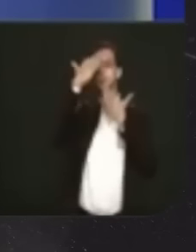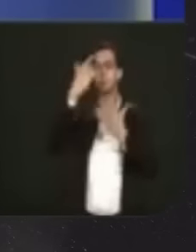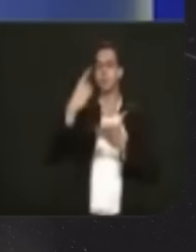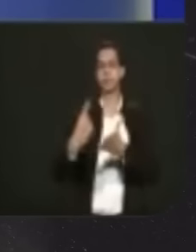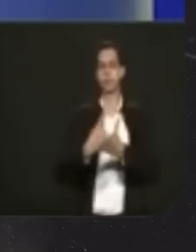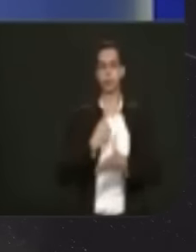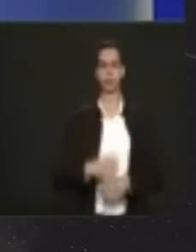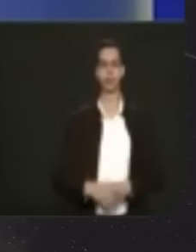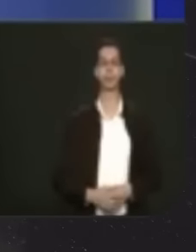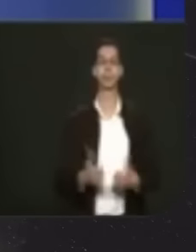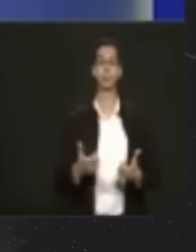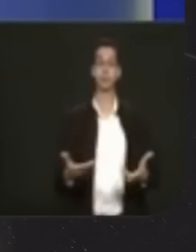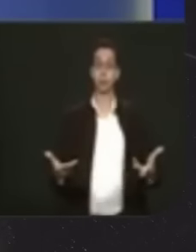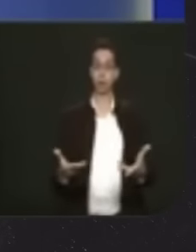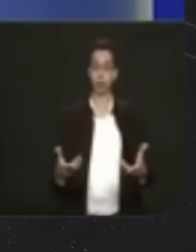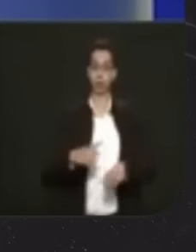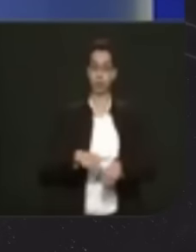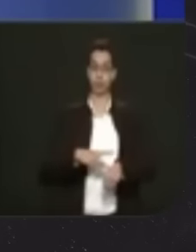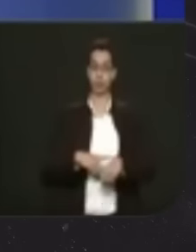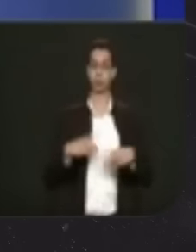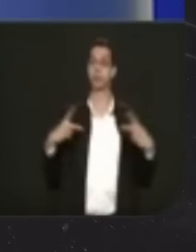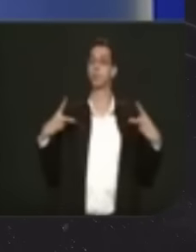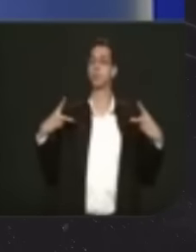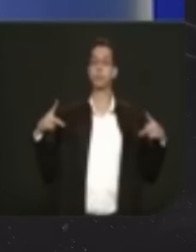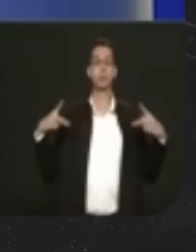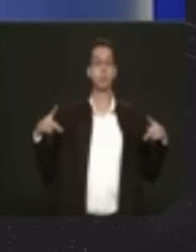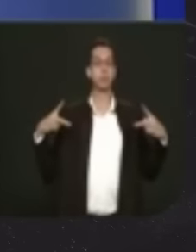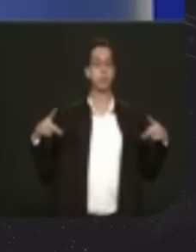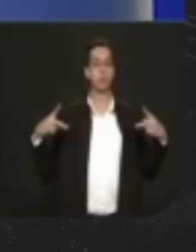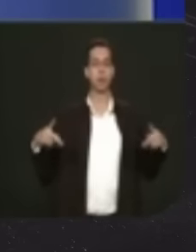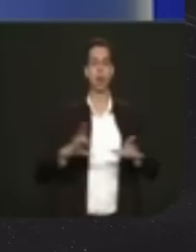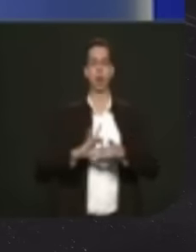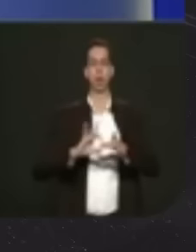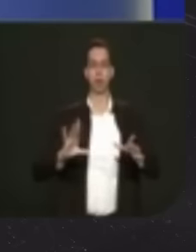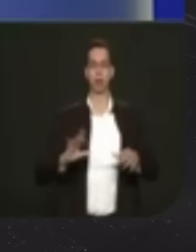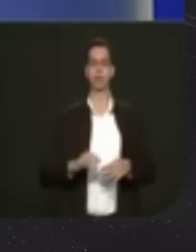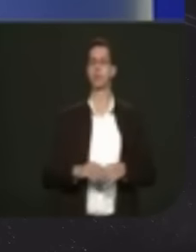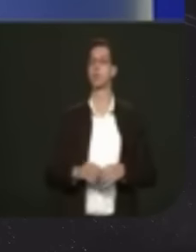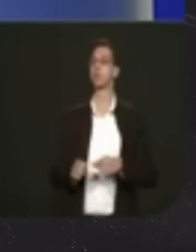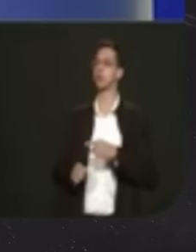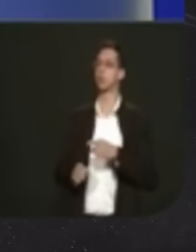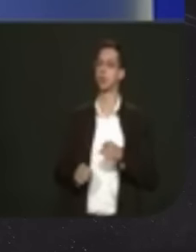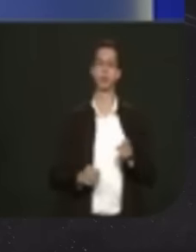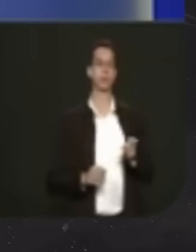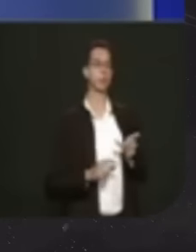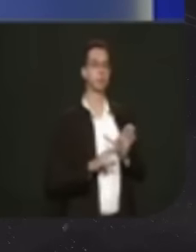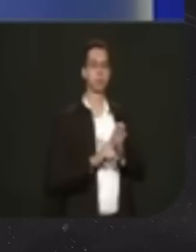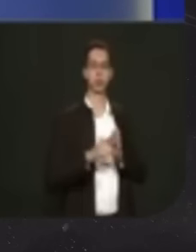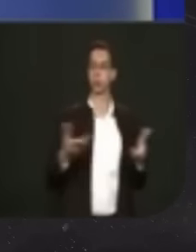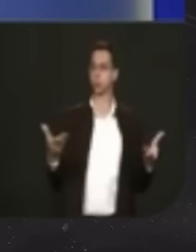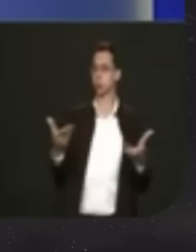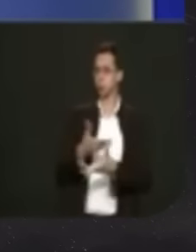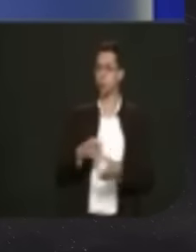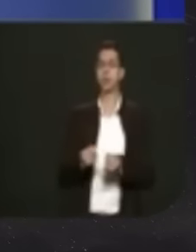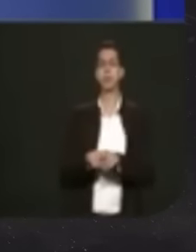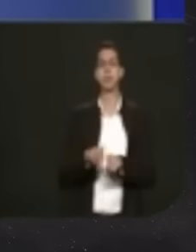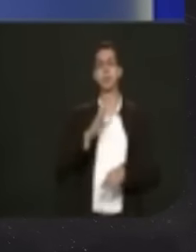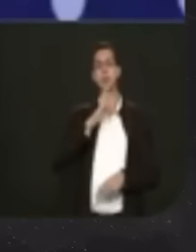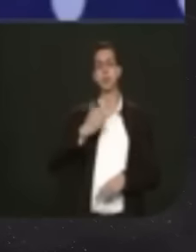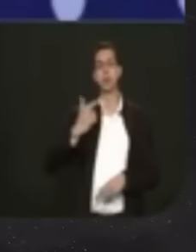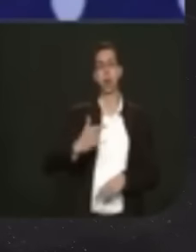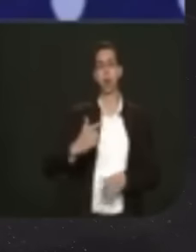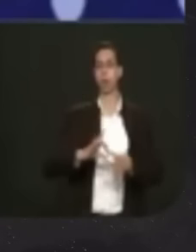perfeitamente de vocês que resta para vocês perguntarem entre si e replicarem OB Se tiverem réplica Começando por Pablo ma